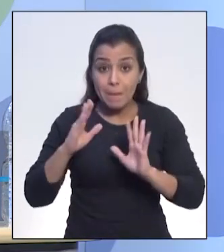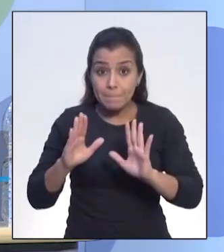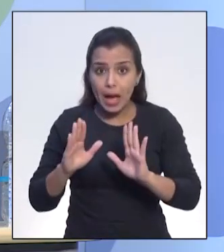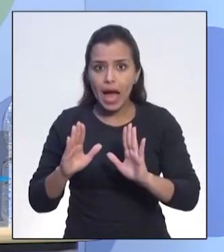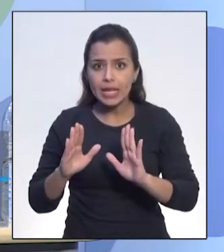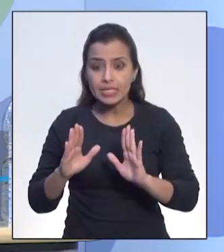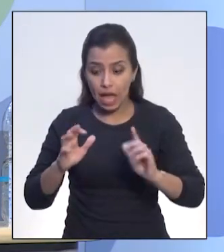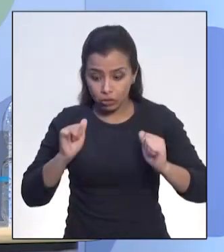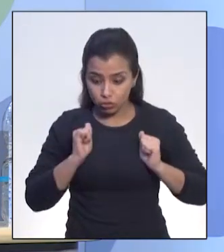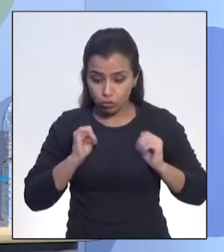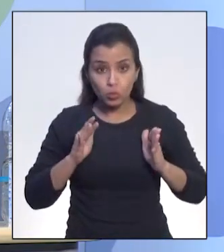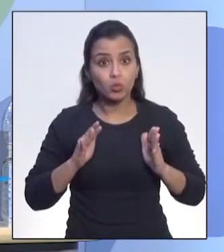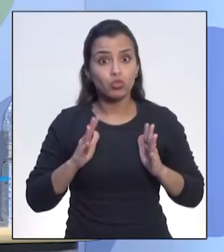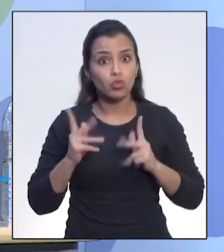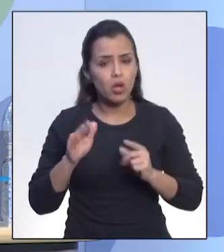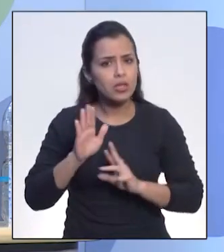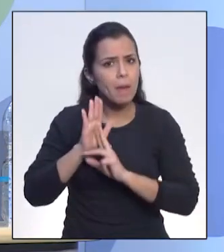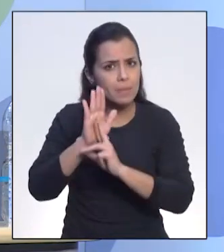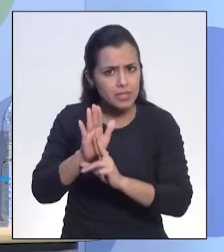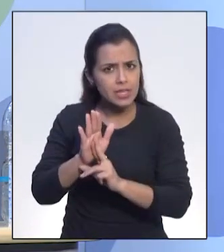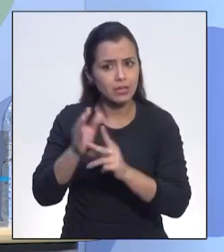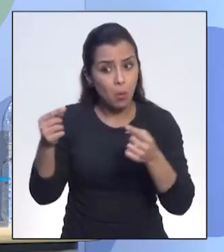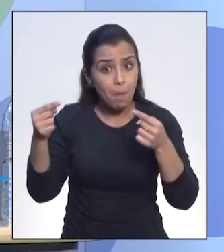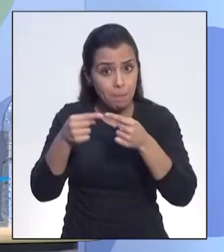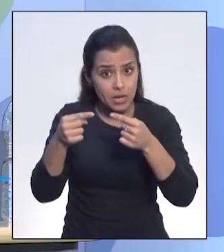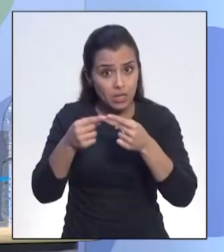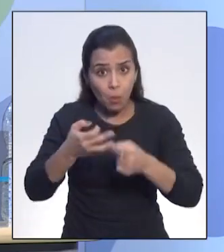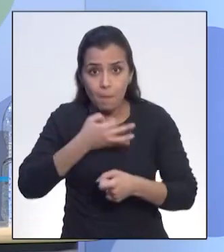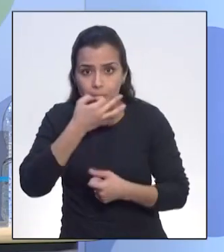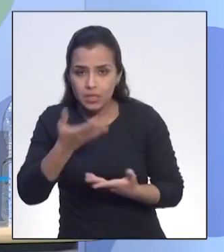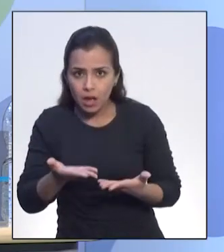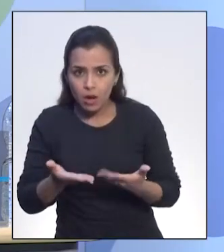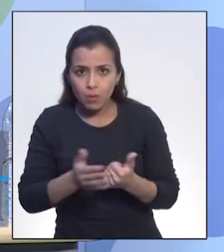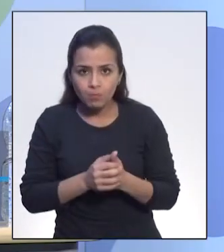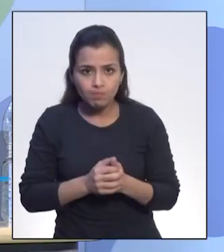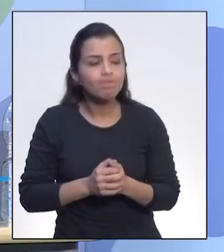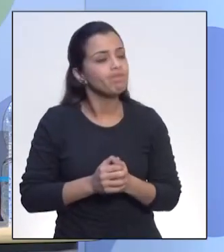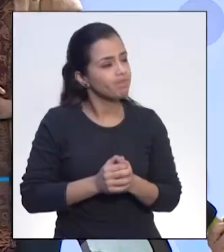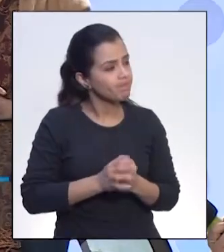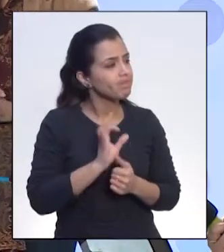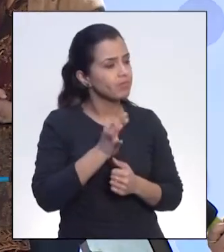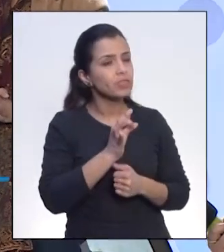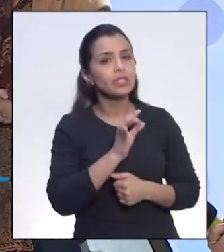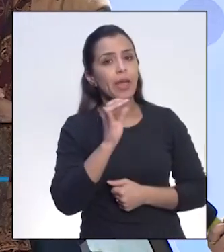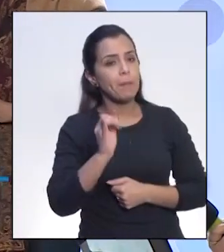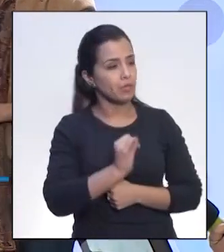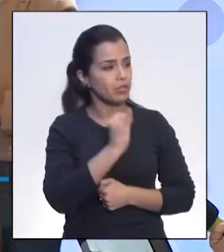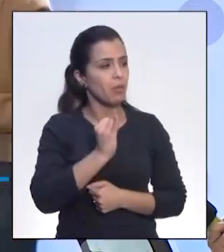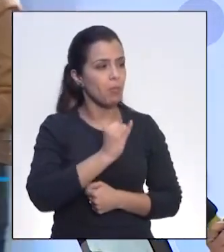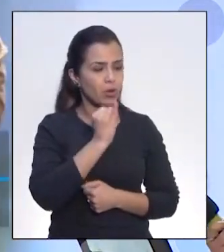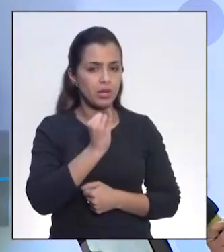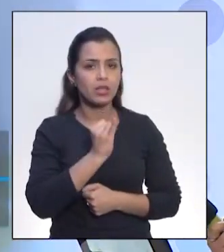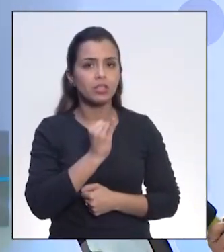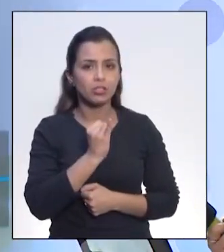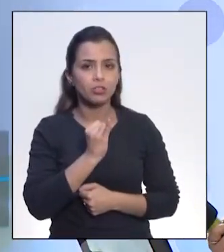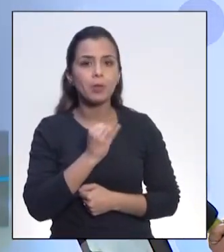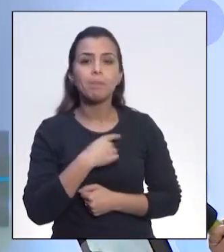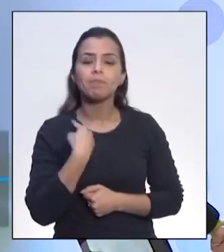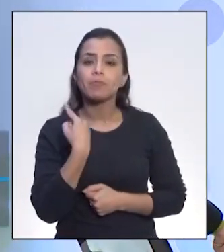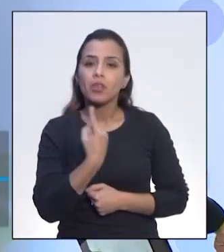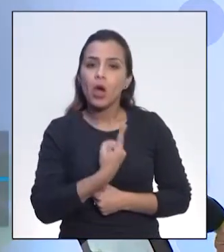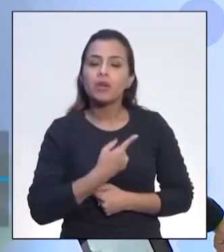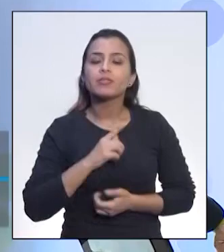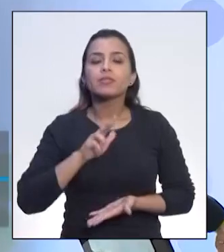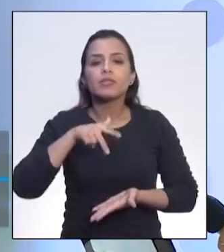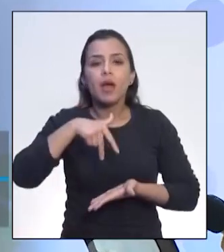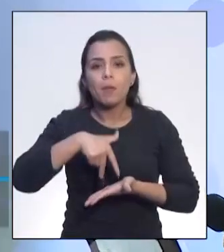nossas ações representem essa nossa opinião? Sim, extremamente importante. Nós estamos